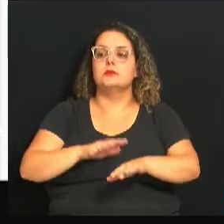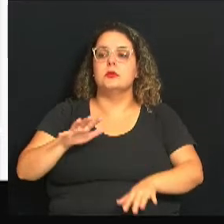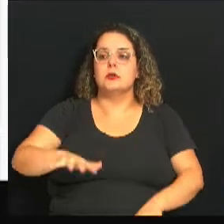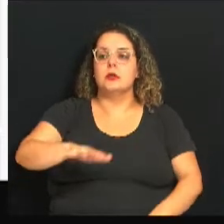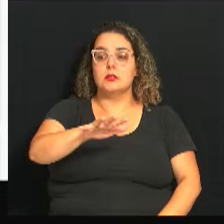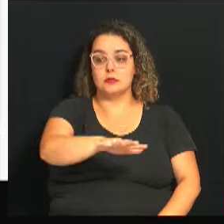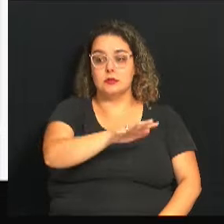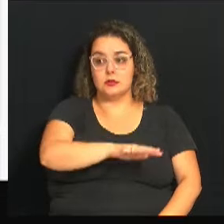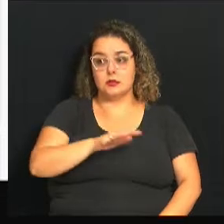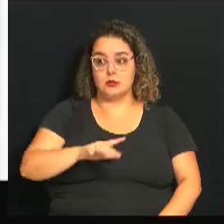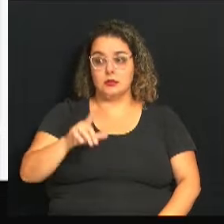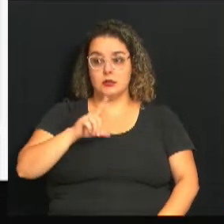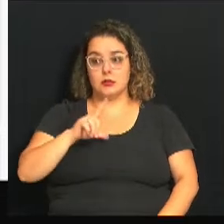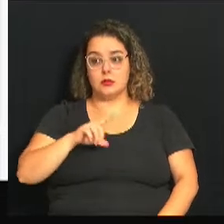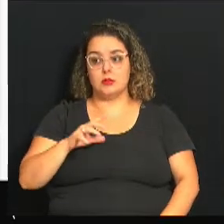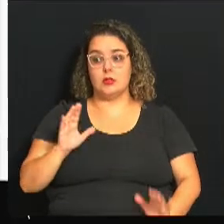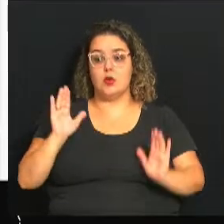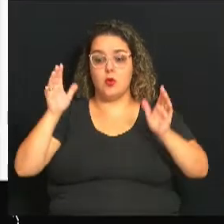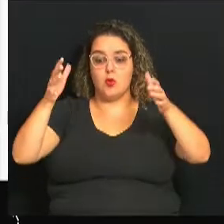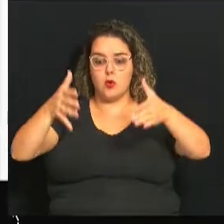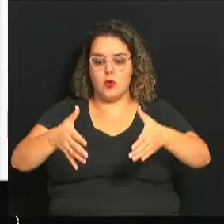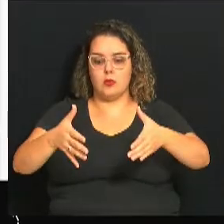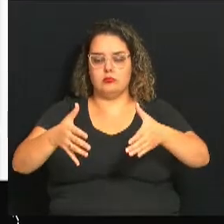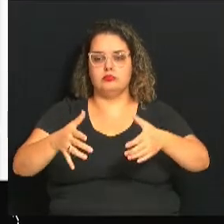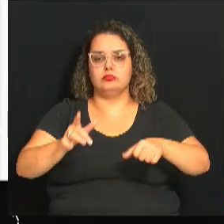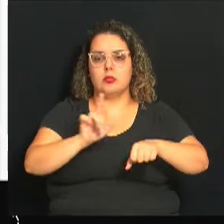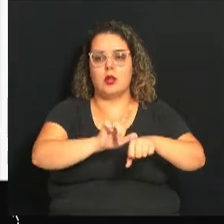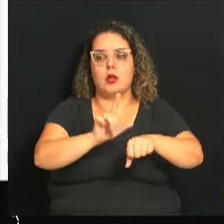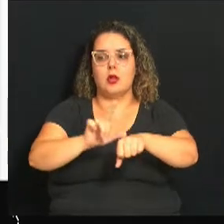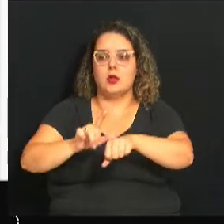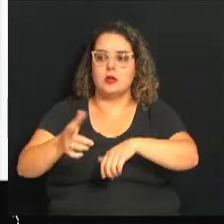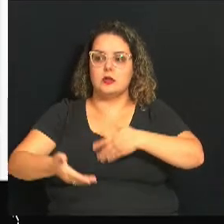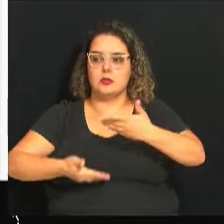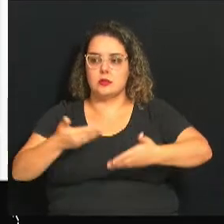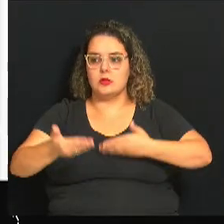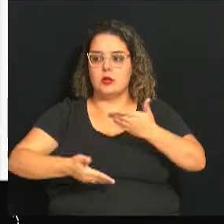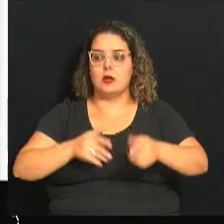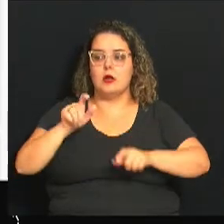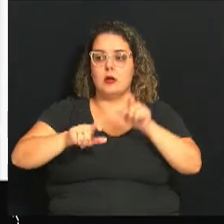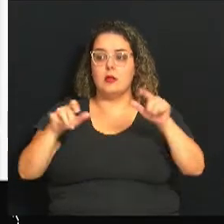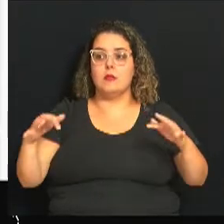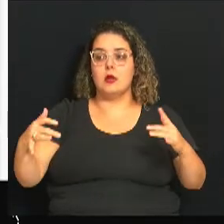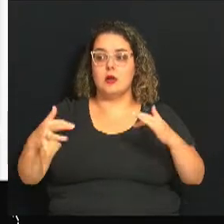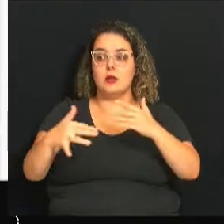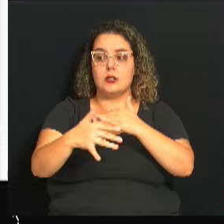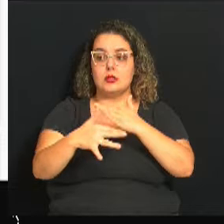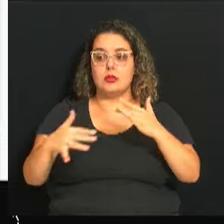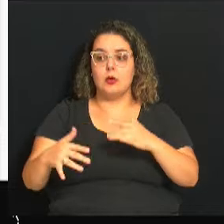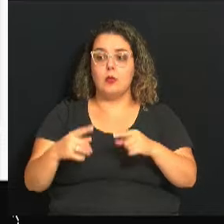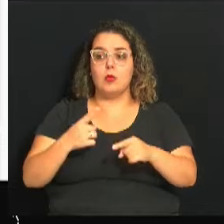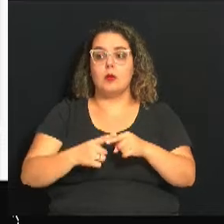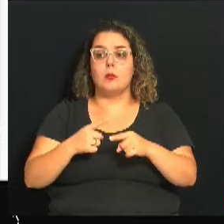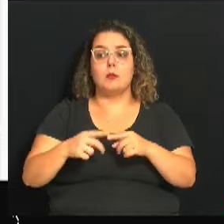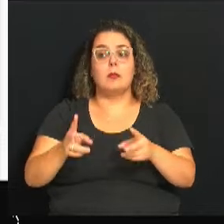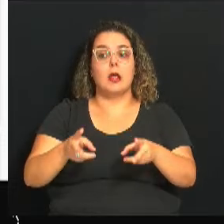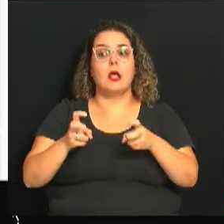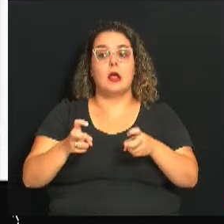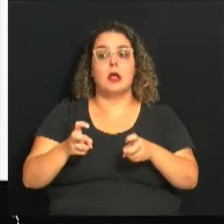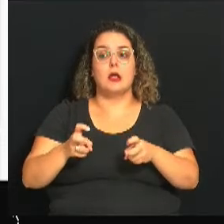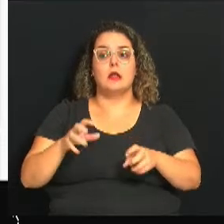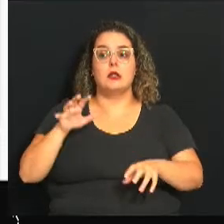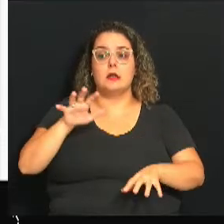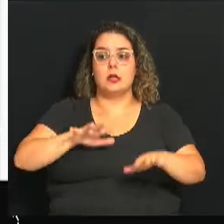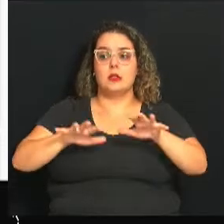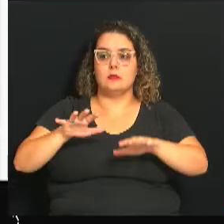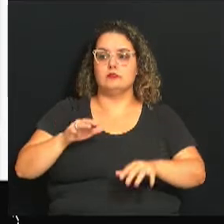tem a maior concentração de comércios e serviços e pessoas em circulação. Porque a gente percebeu que nessas áreas aqui no